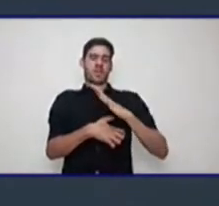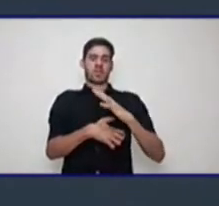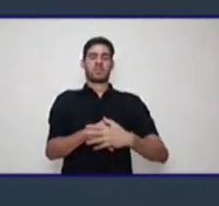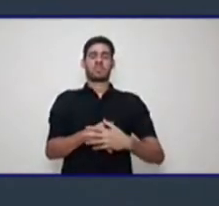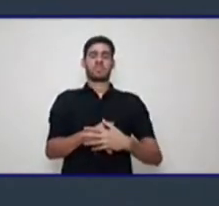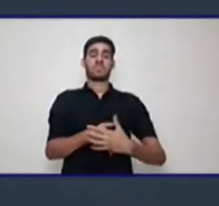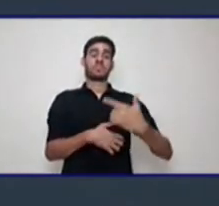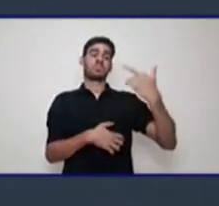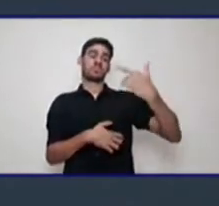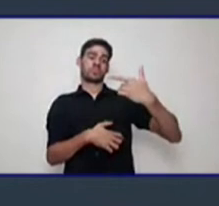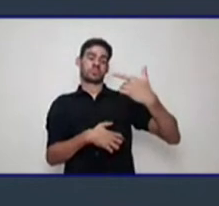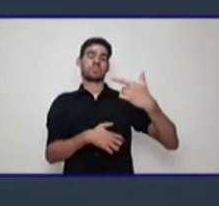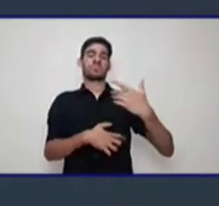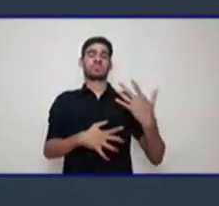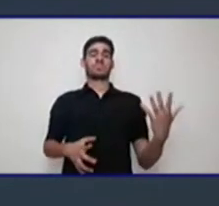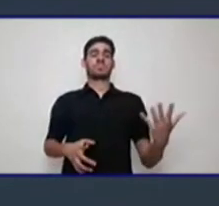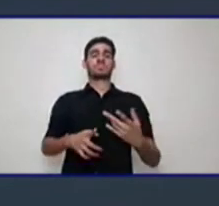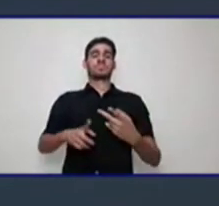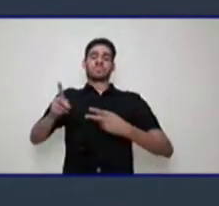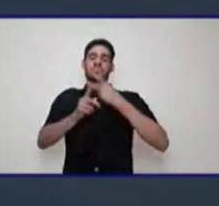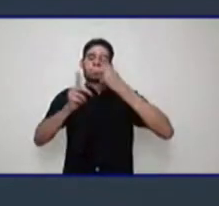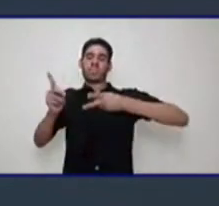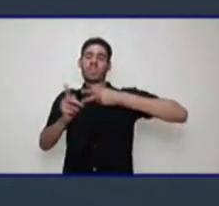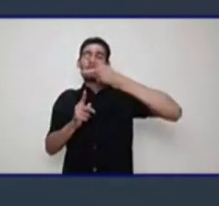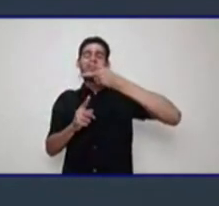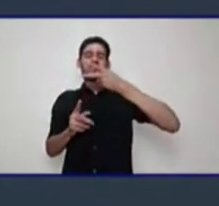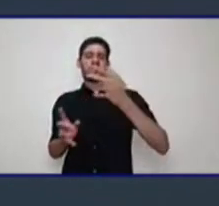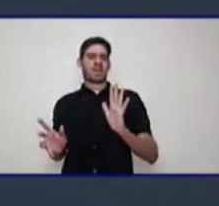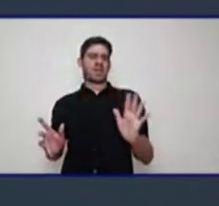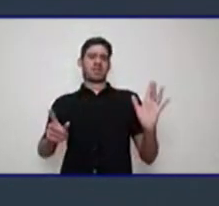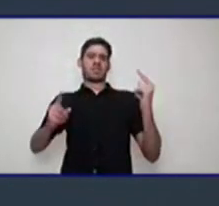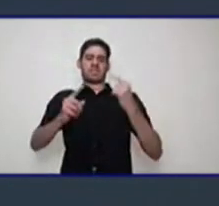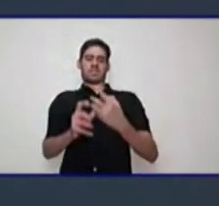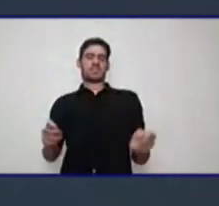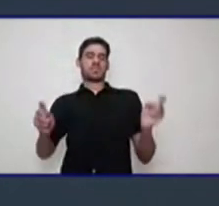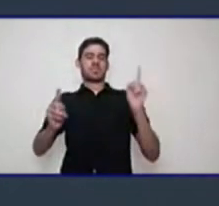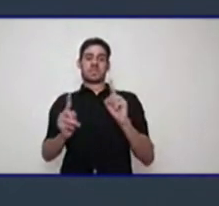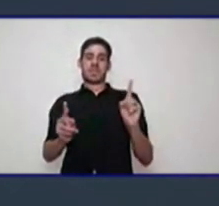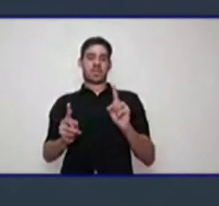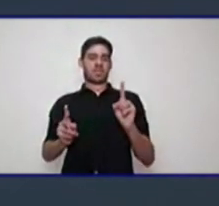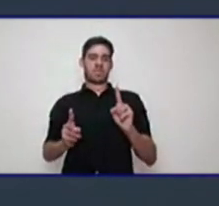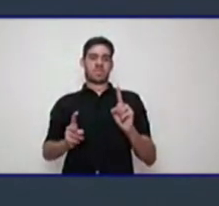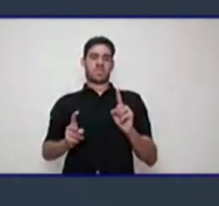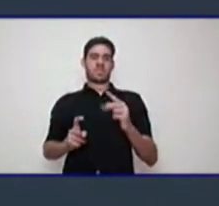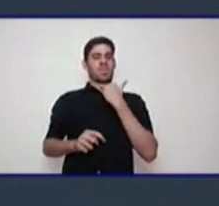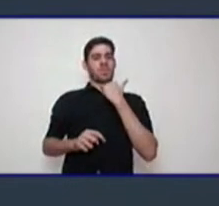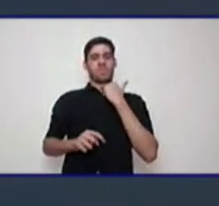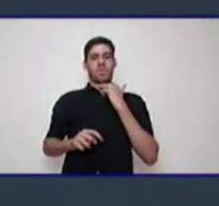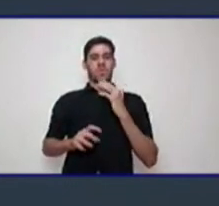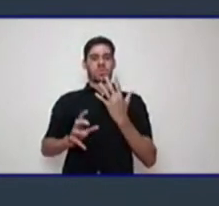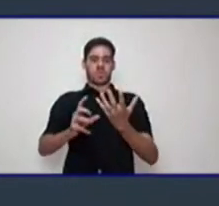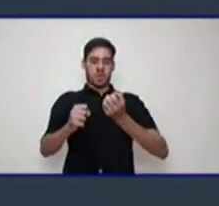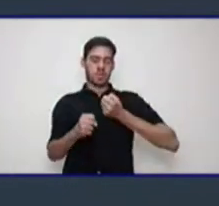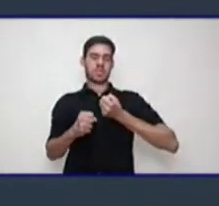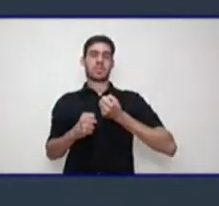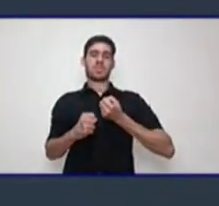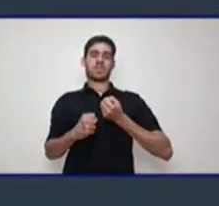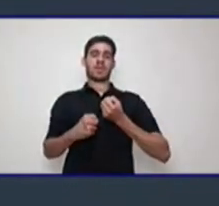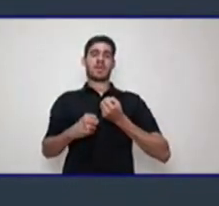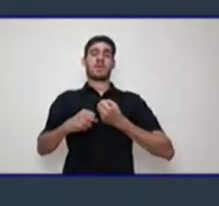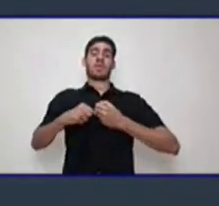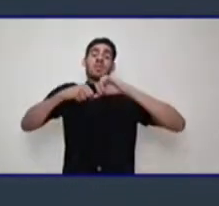que esse discurso é insuscetível de aceitação e de admissão, mesmo em ato